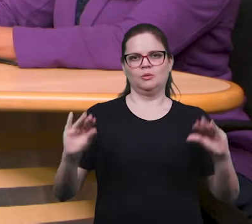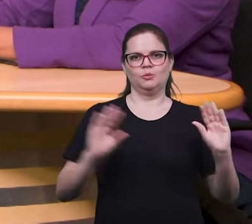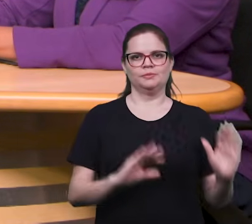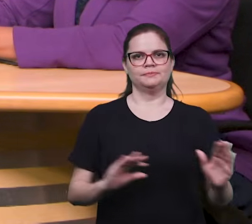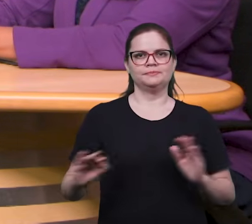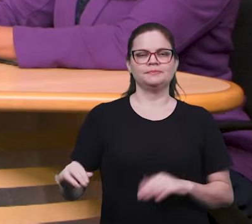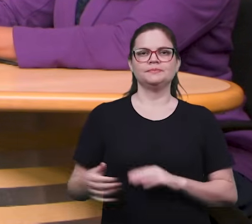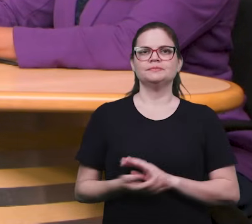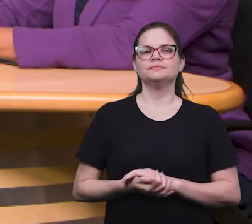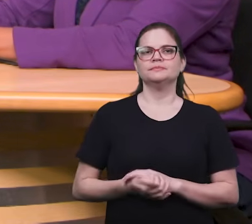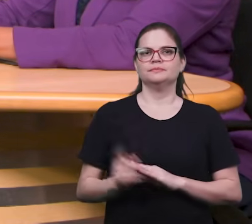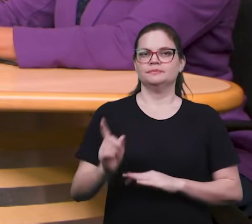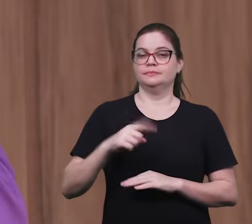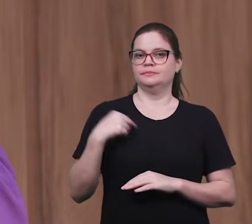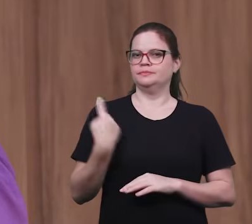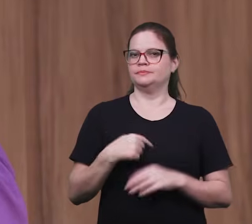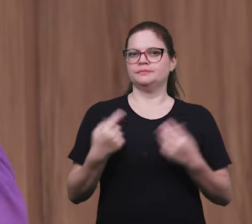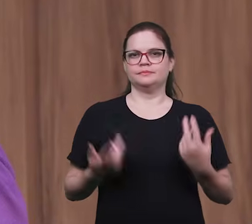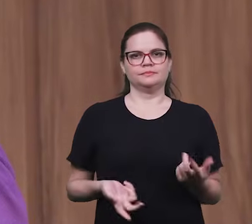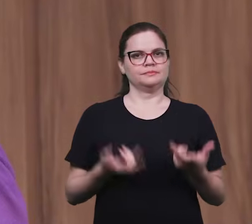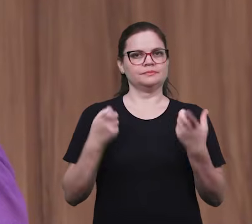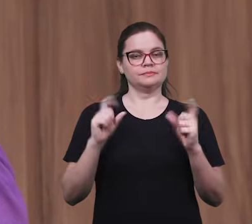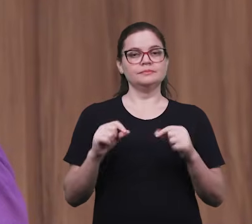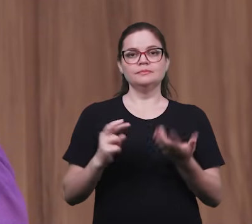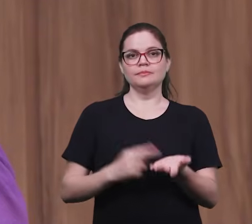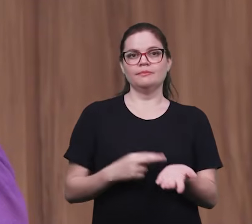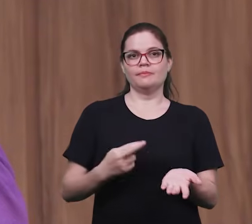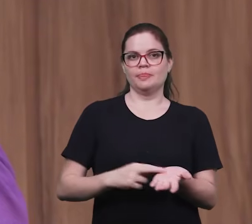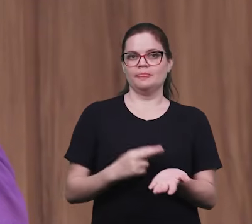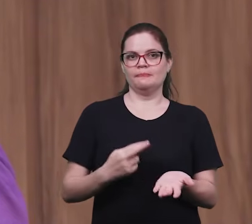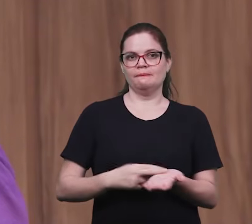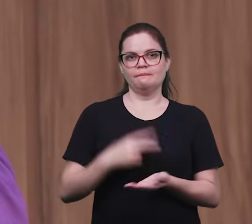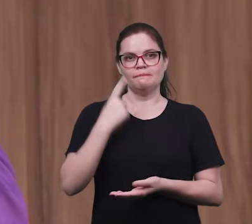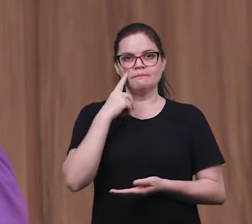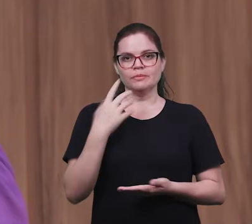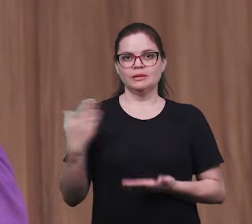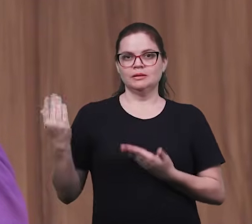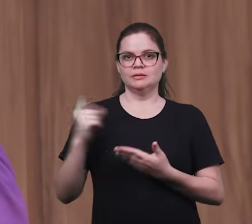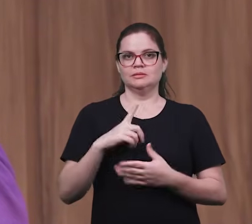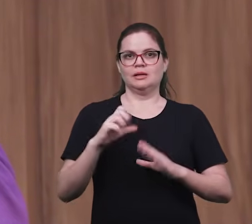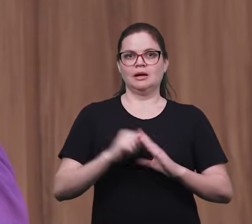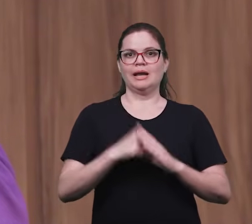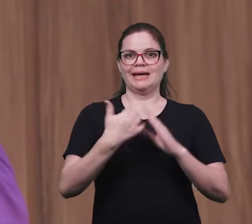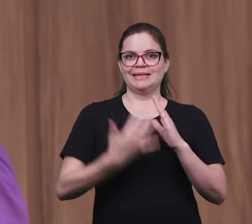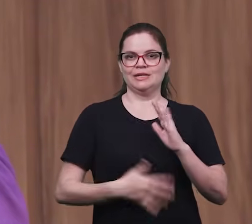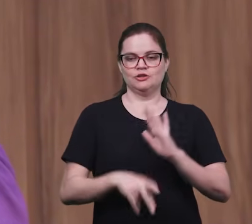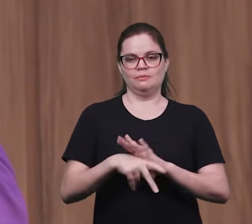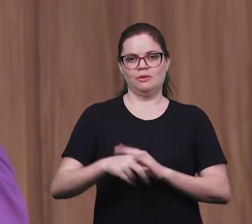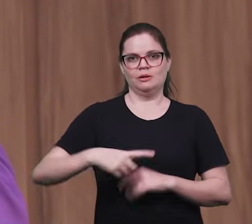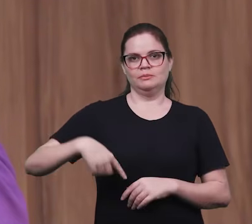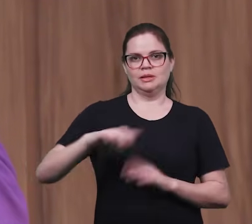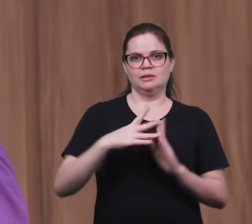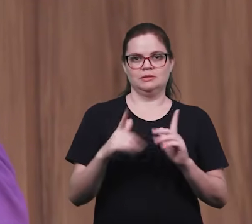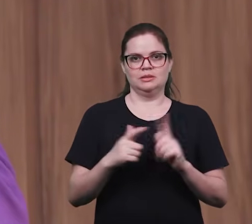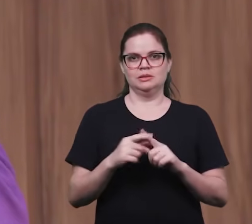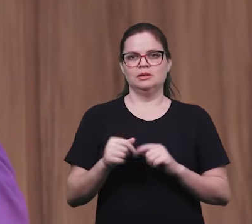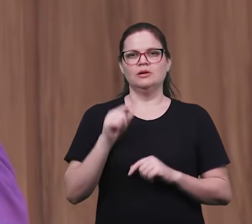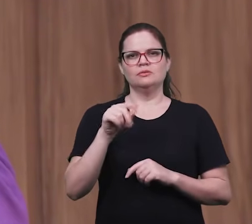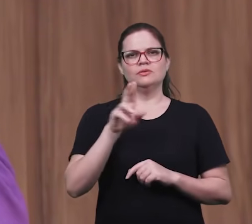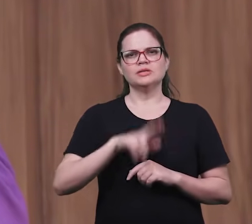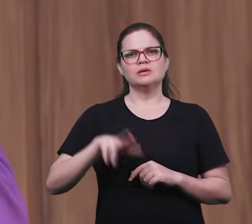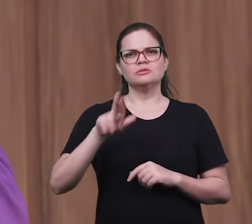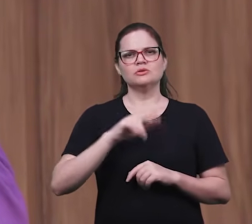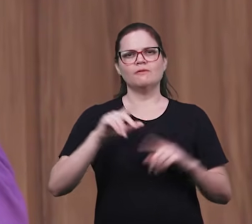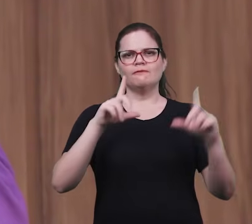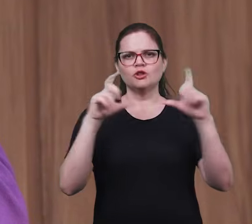que é uma revista muito com características da nossa igreja. Você usou muito fotografias